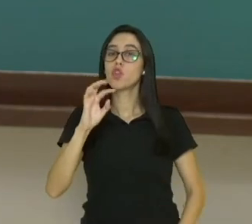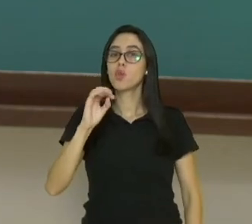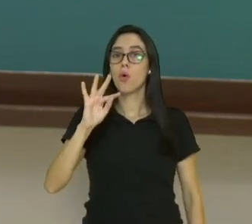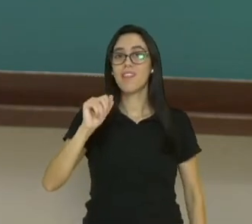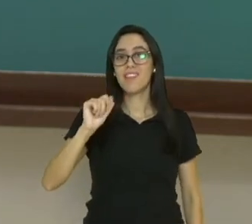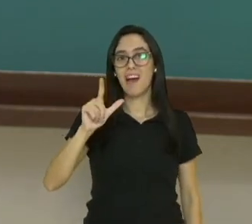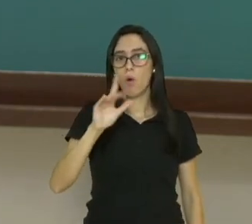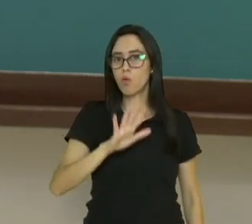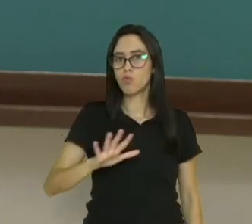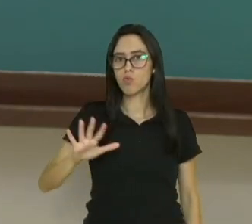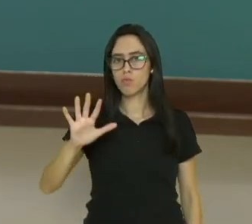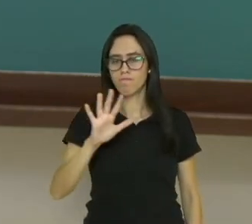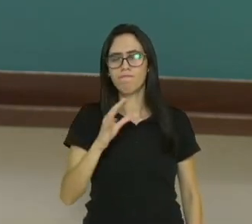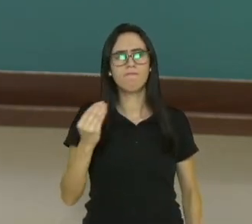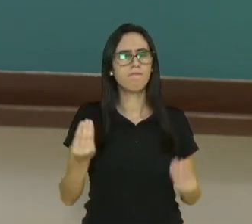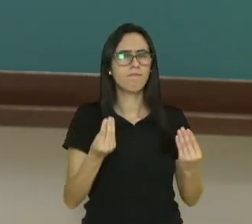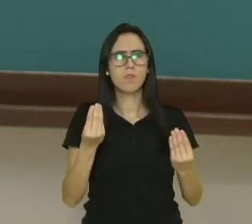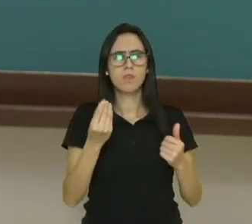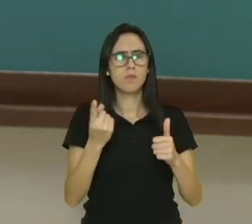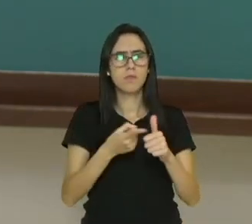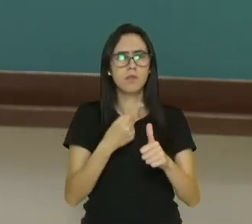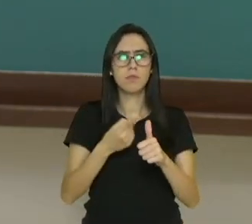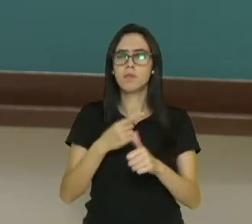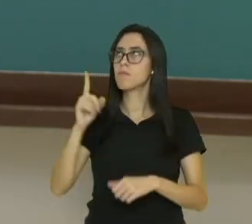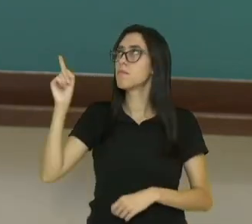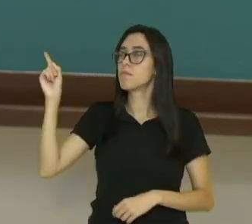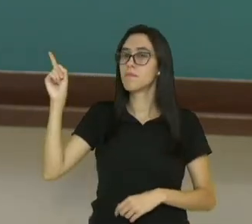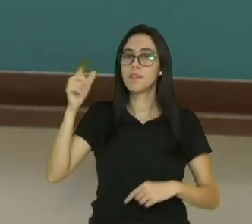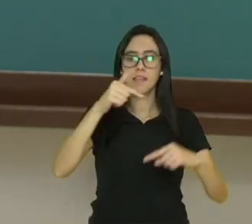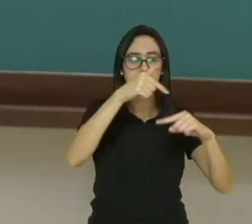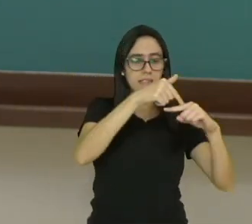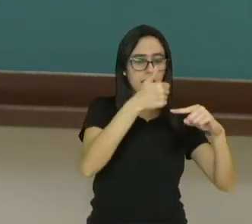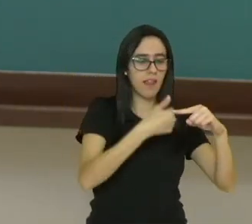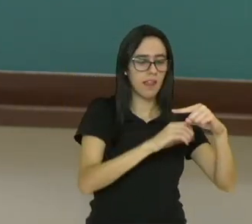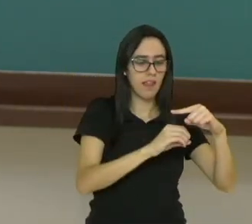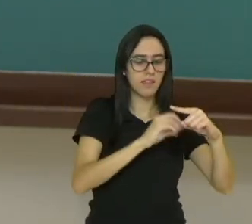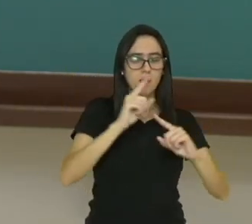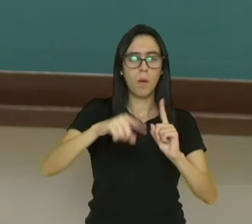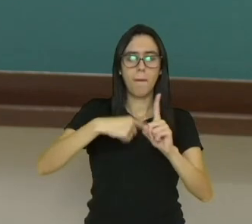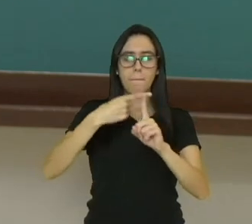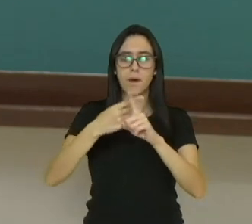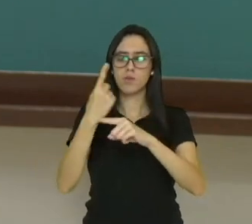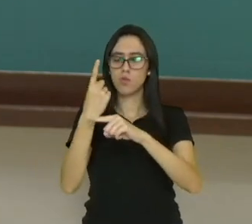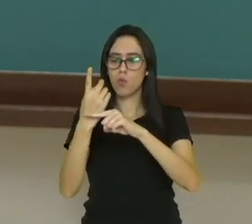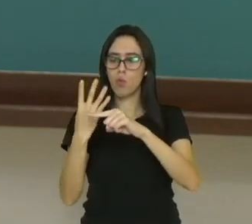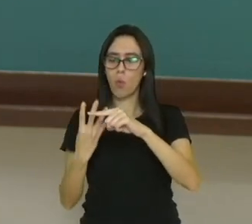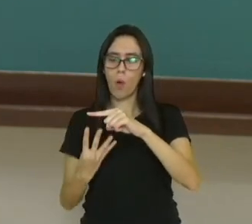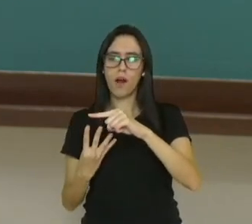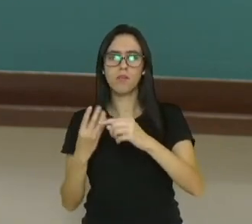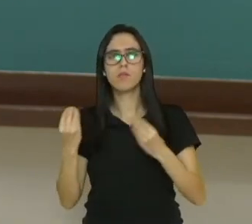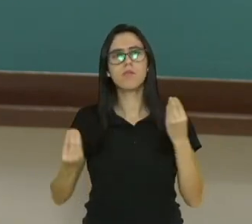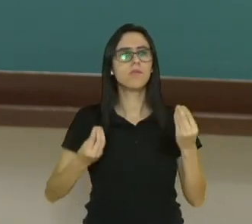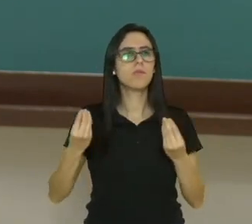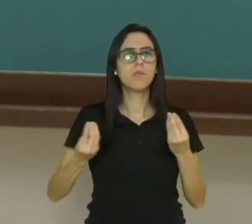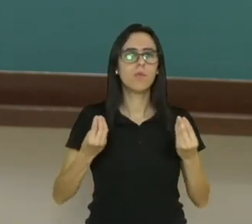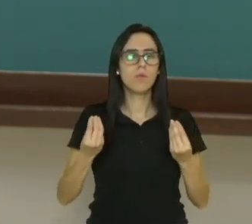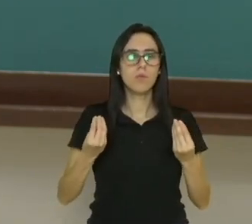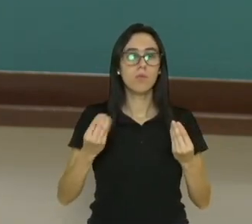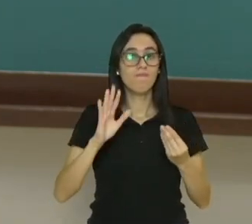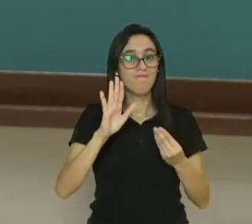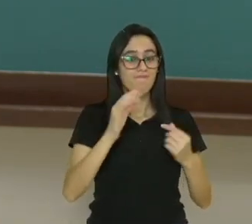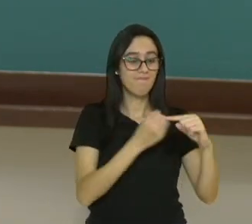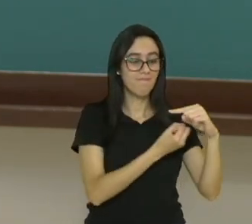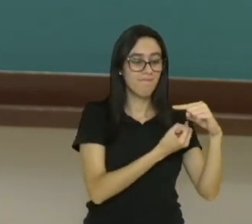faz a primeira, então? Vamos lá. 7 décimos mais 1/4. Primeira coisa que eu tenho que perceber é o quê?